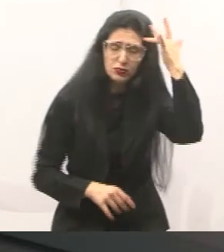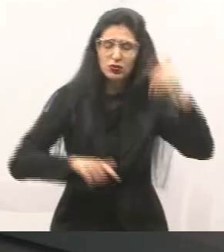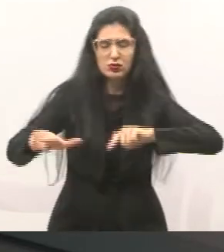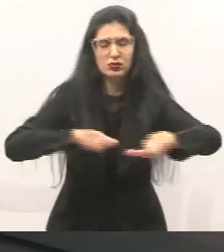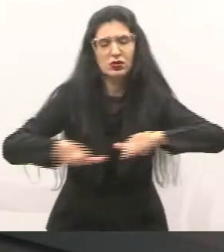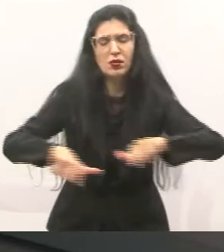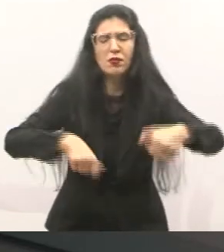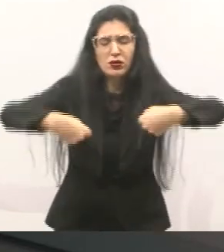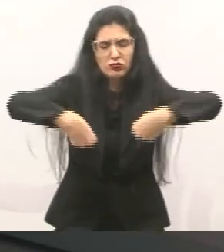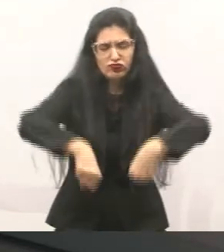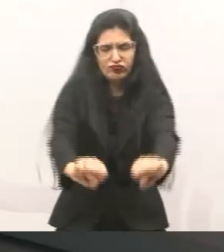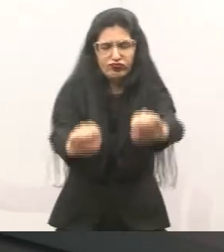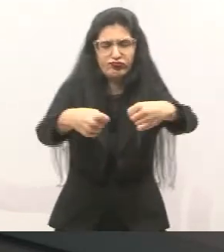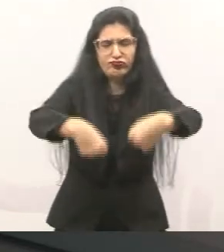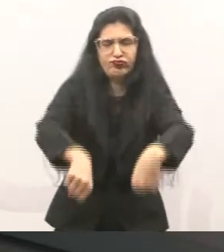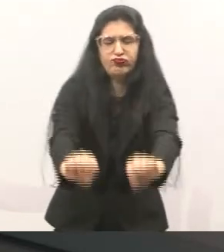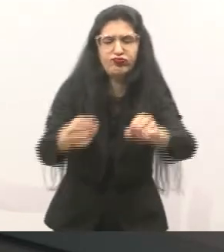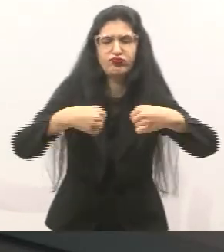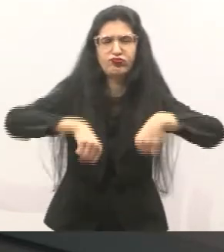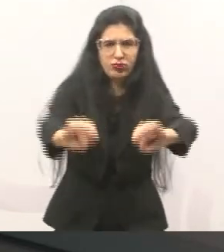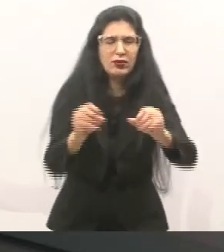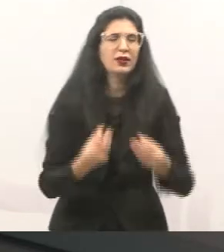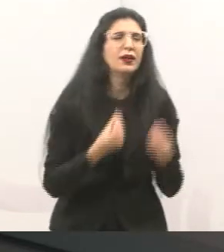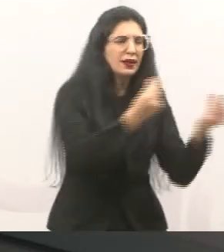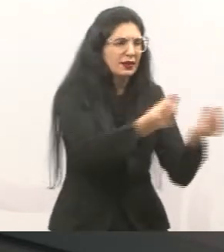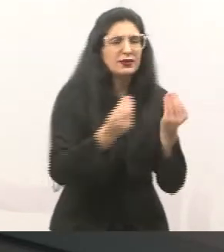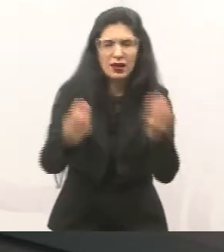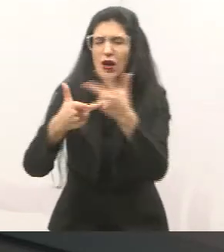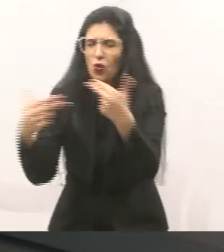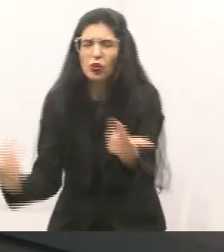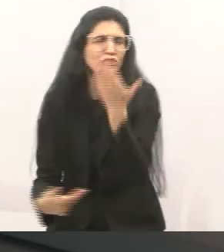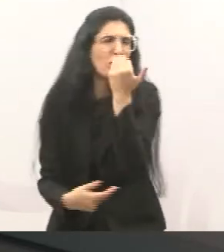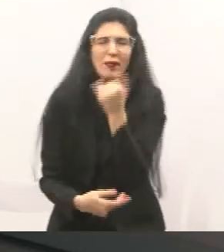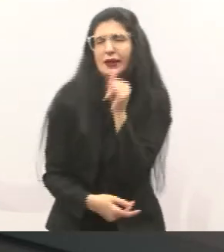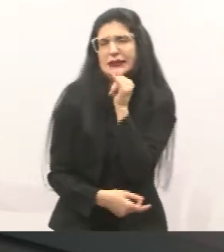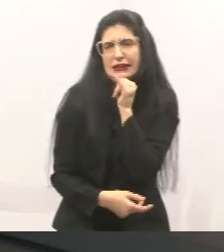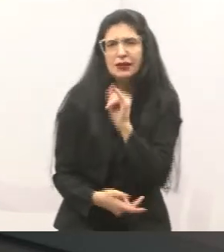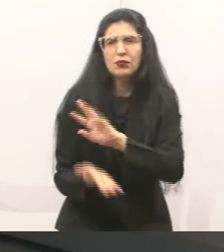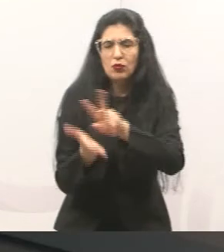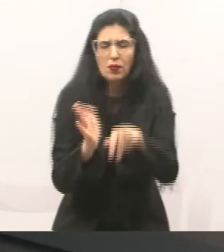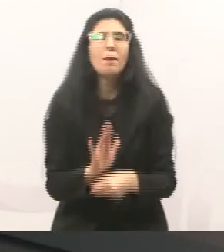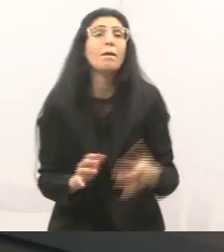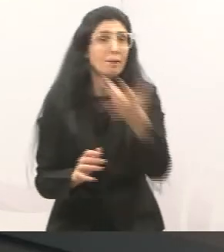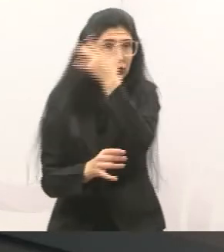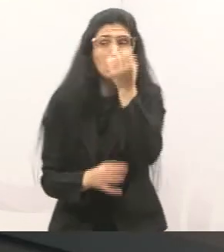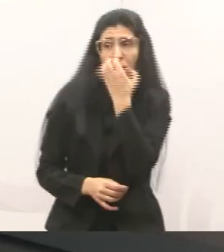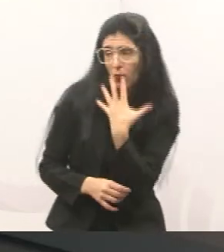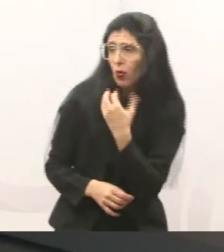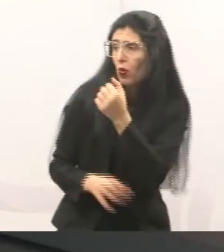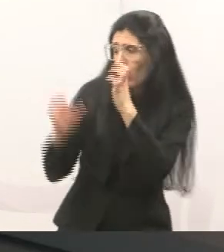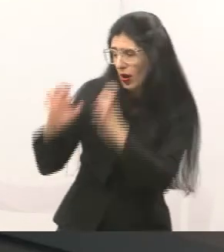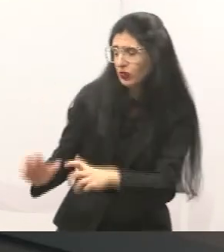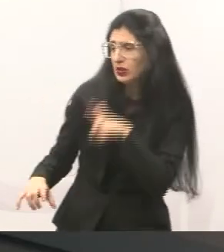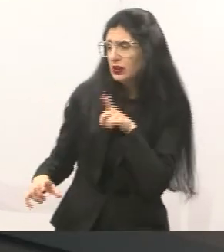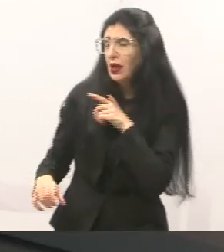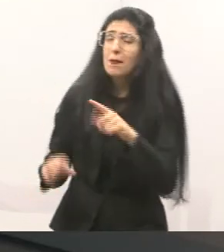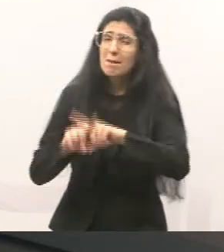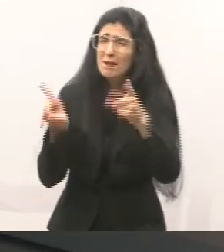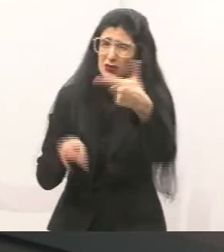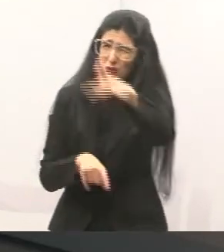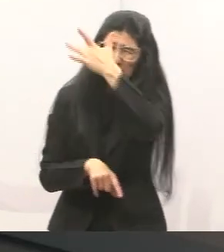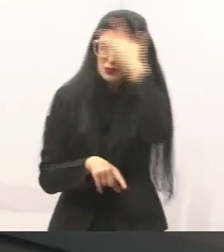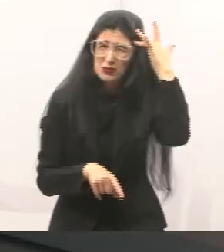os motoboys que fazem as entregas, tem ali muitas pessoas boas, idôneas, mas tem algum deles que, infelizmente, ficam fazendo arruaça,